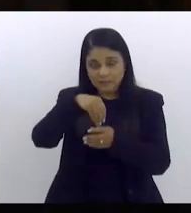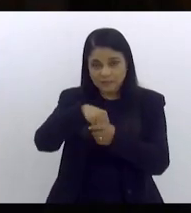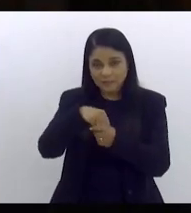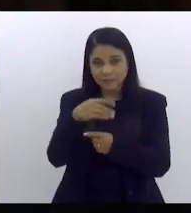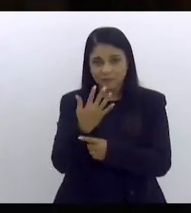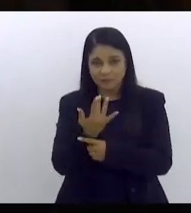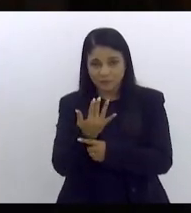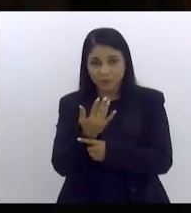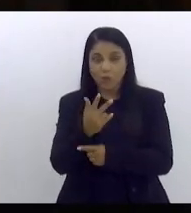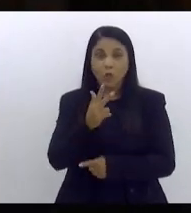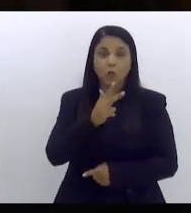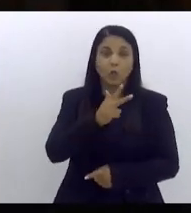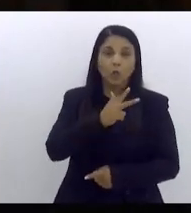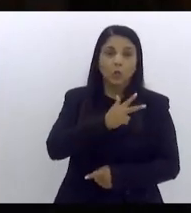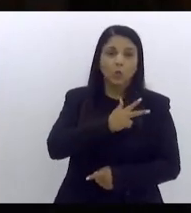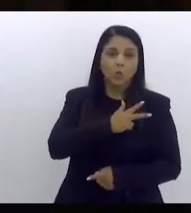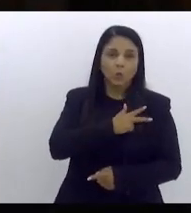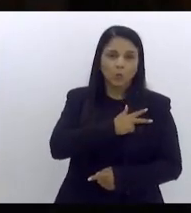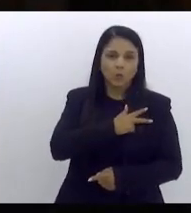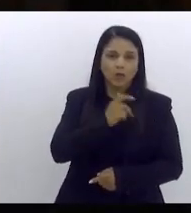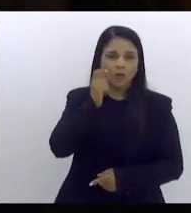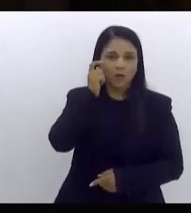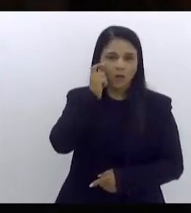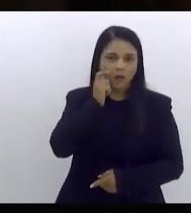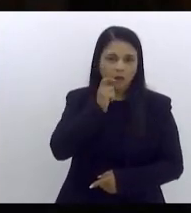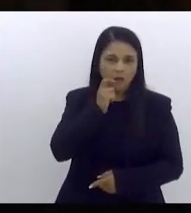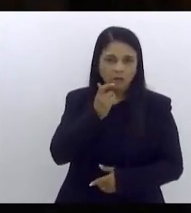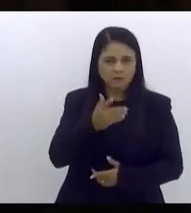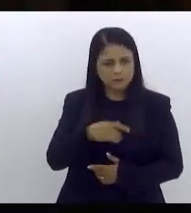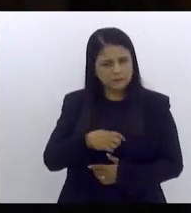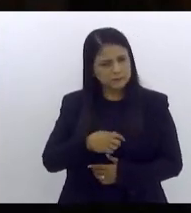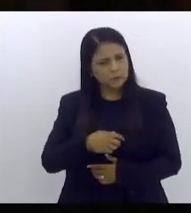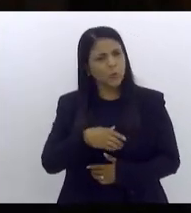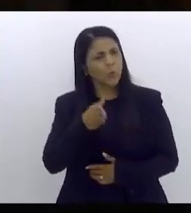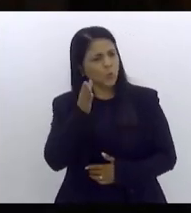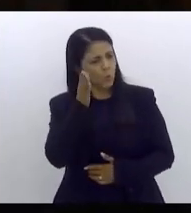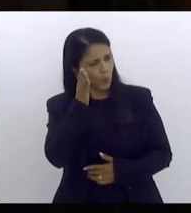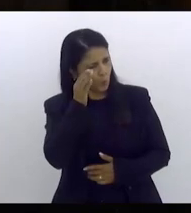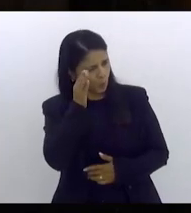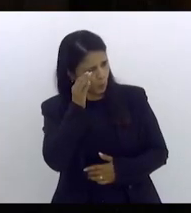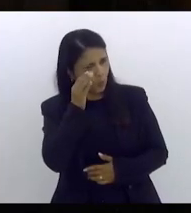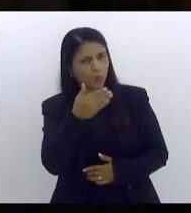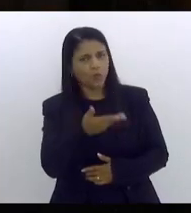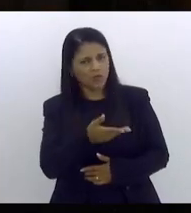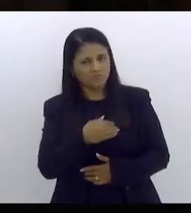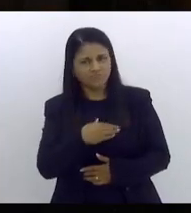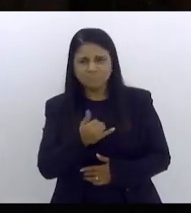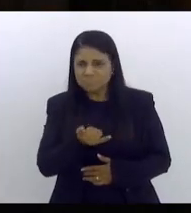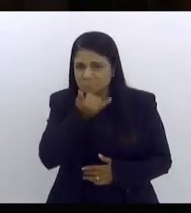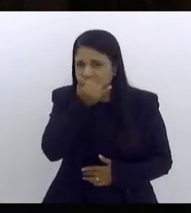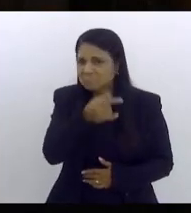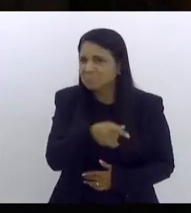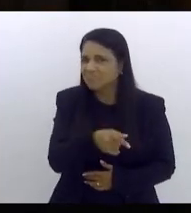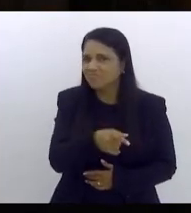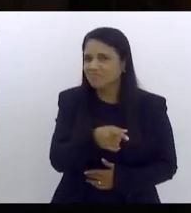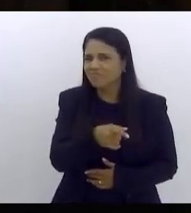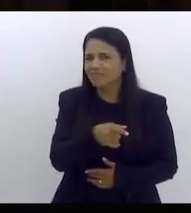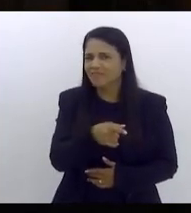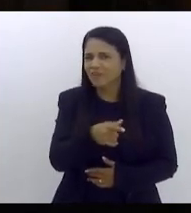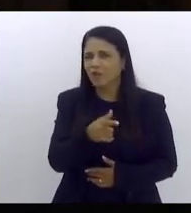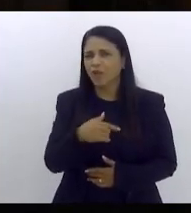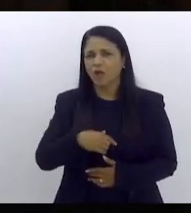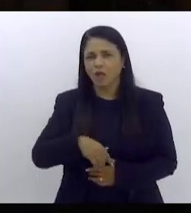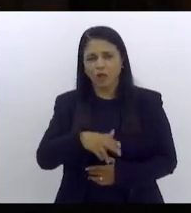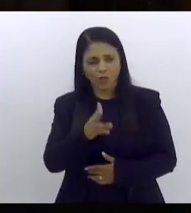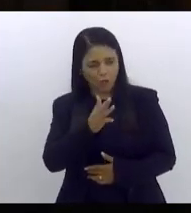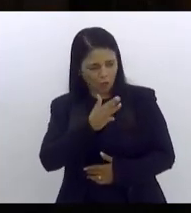Cláudio Castro. Olha, que coisa curiosa. Será que foi por acaso Lula Cláudio